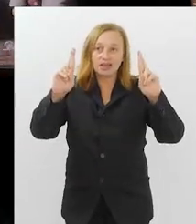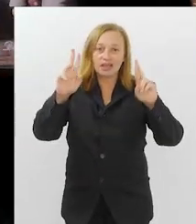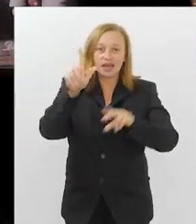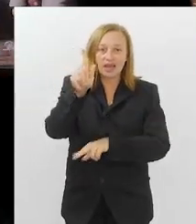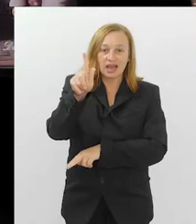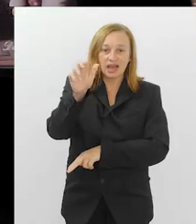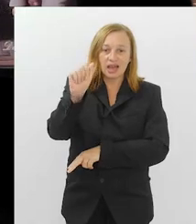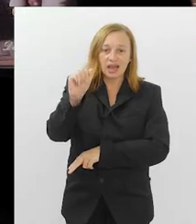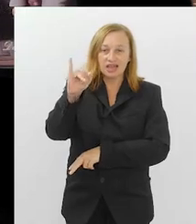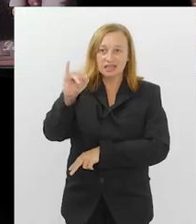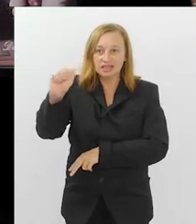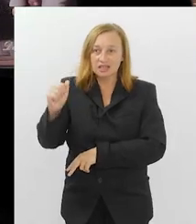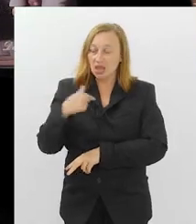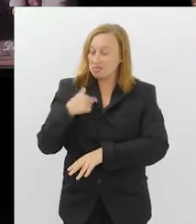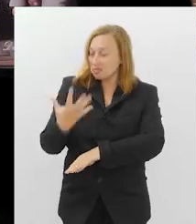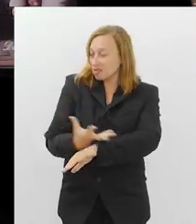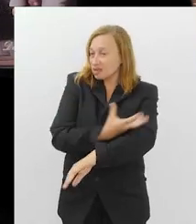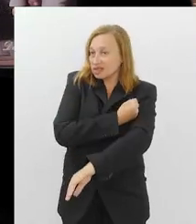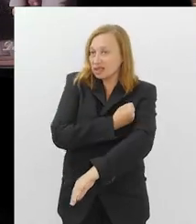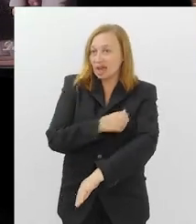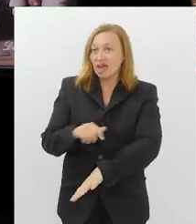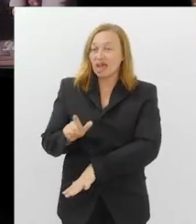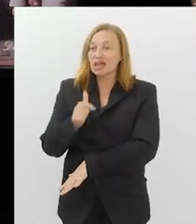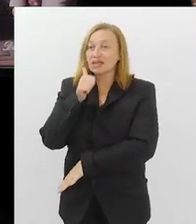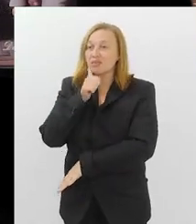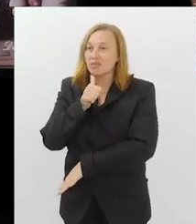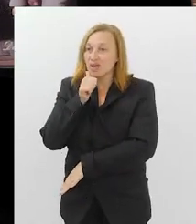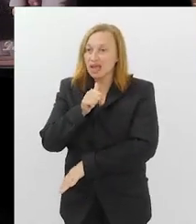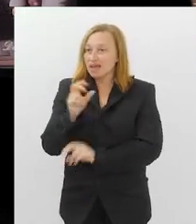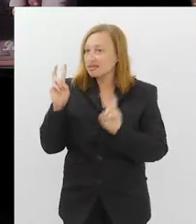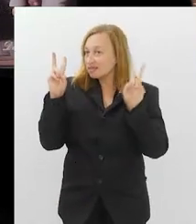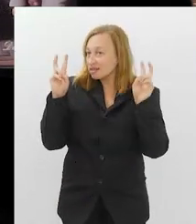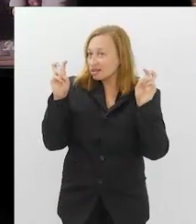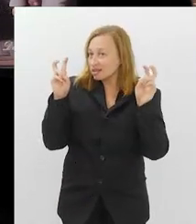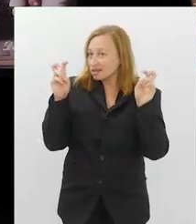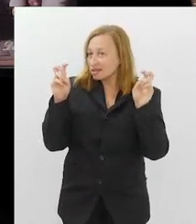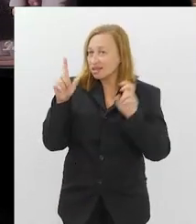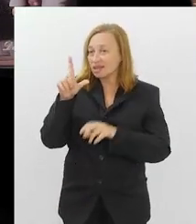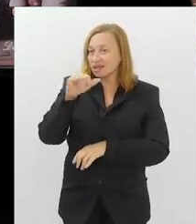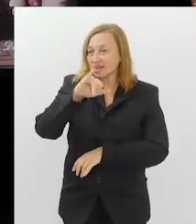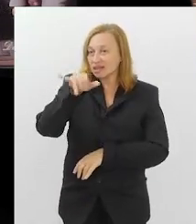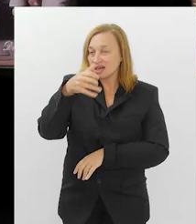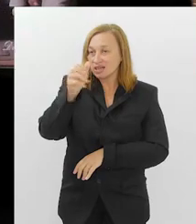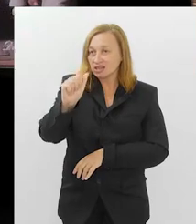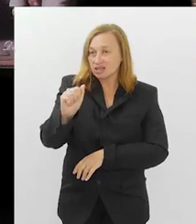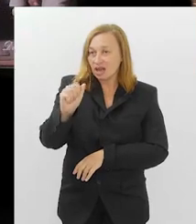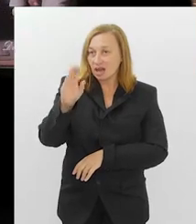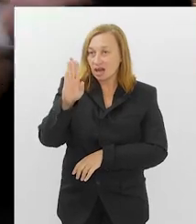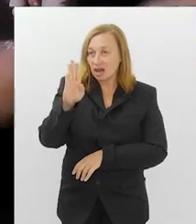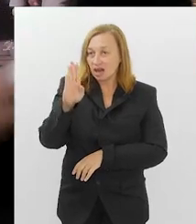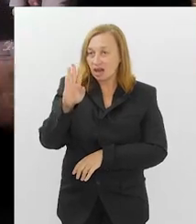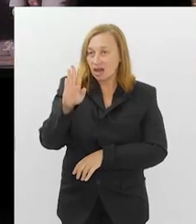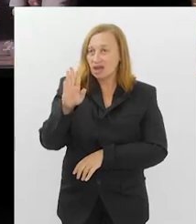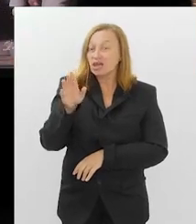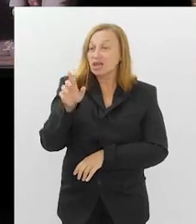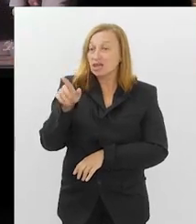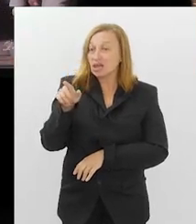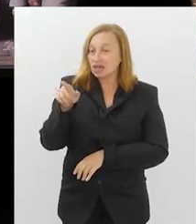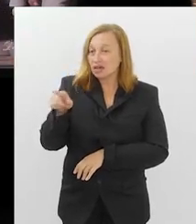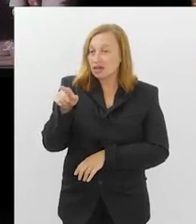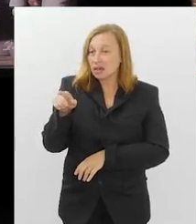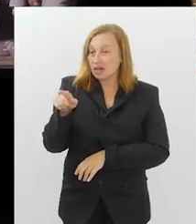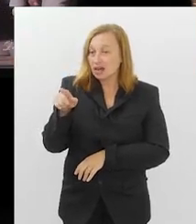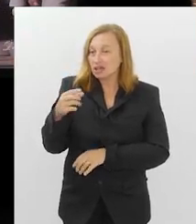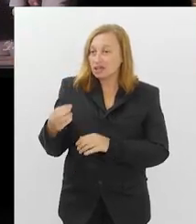Garcia, e isso me emociona muito. Essas mulheres colocaram, entre aspas, o jabuti, que foi a